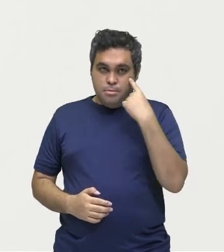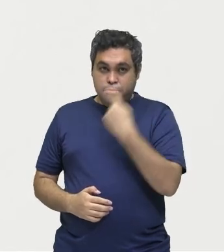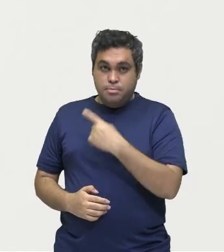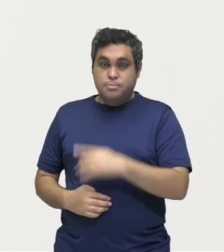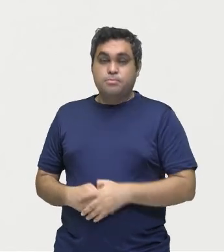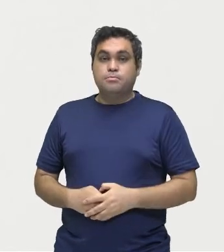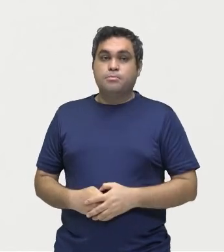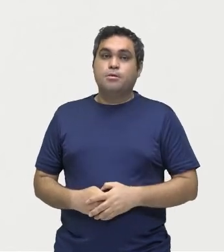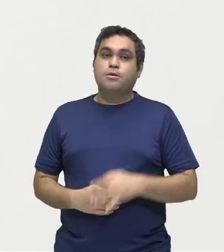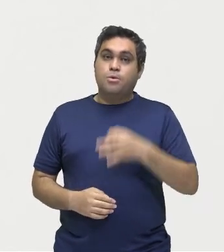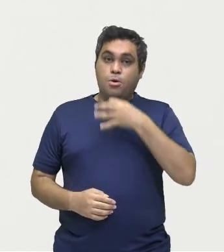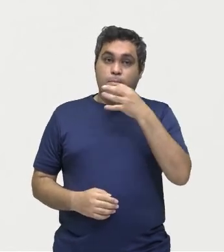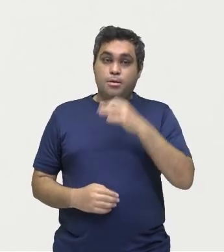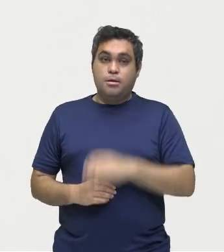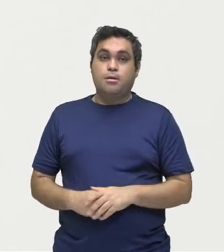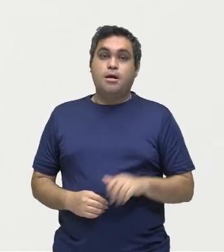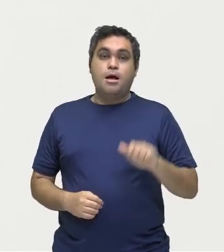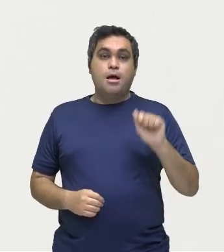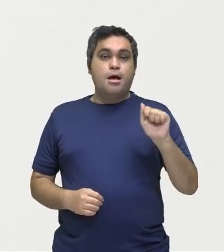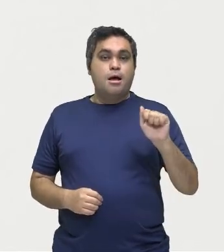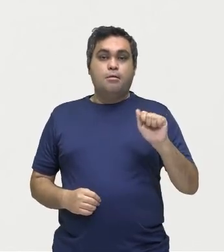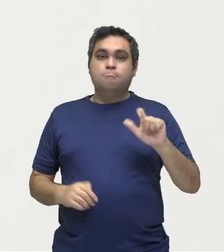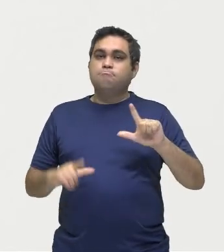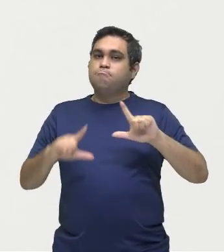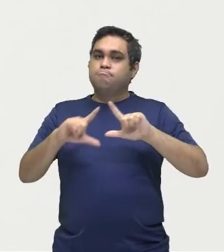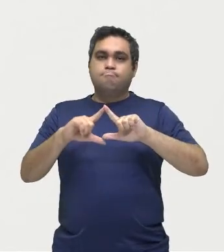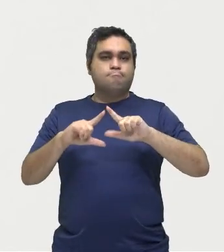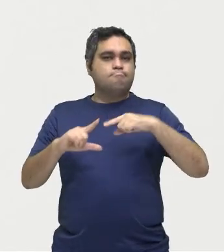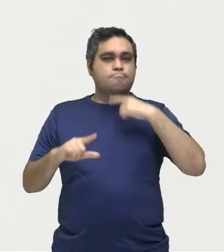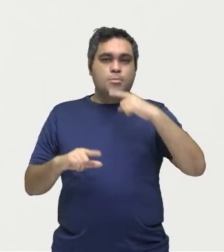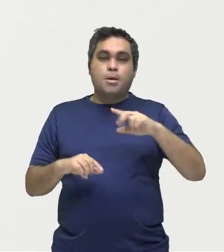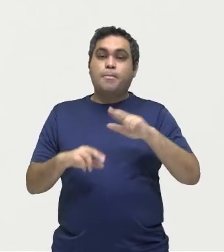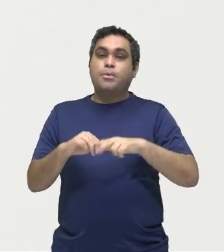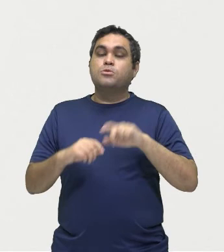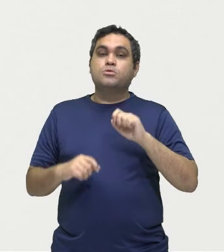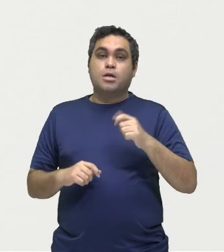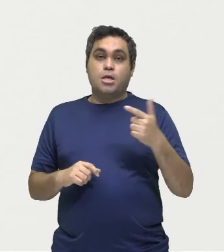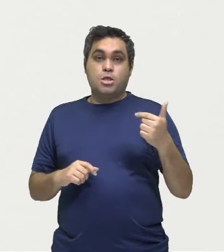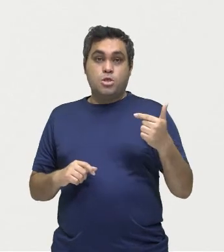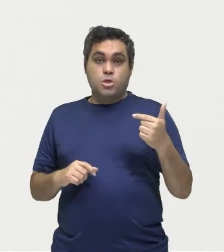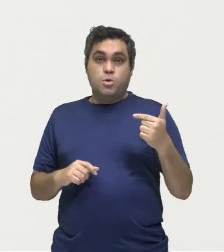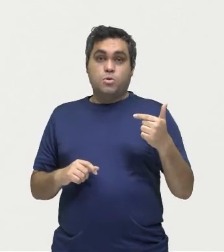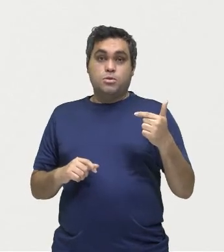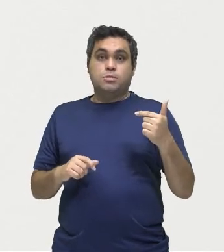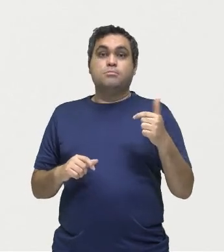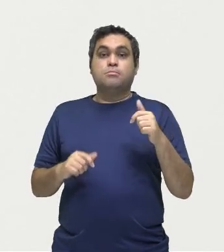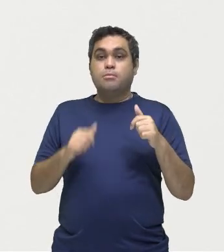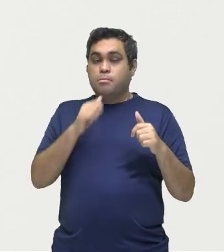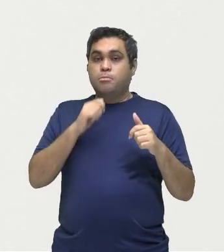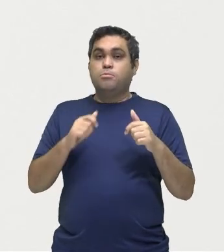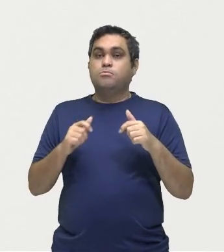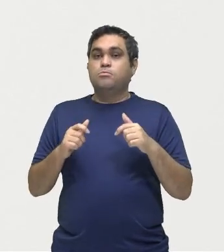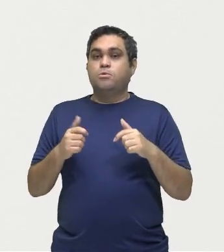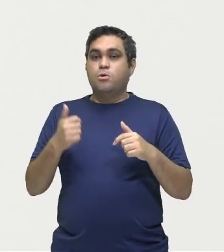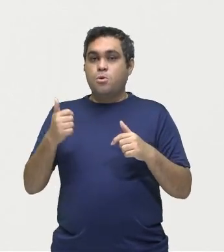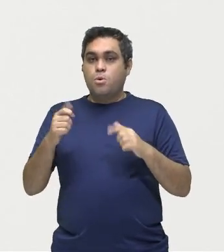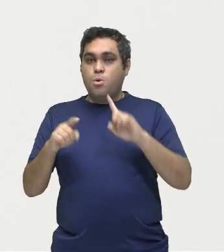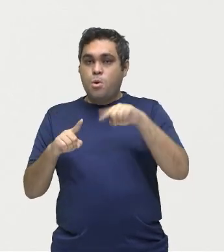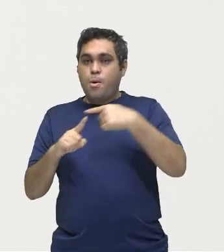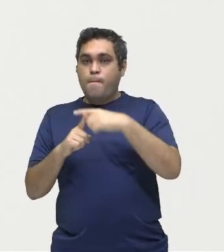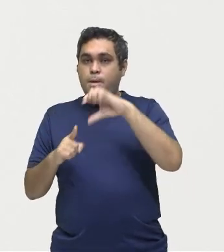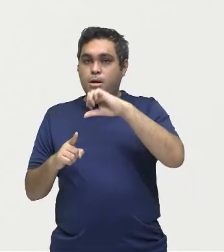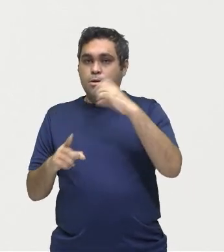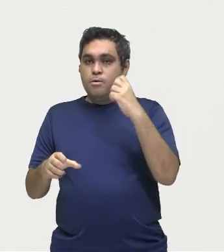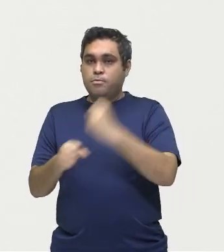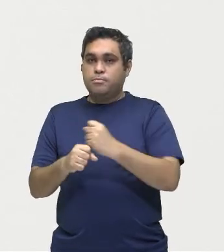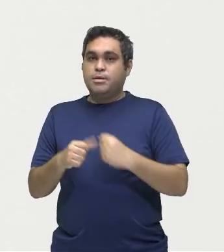E o nosso comentário. A não forma um triângulo, pois 12 é maior que o mais 9, porque o mais